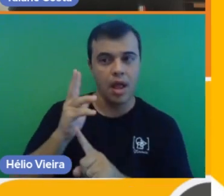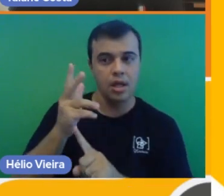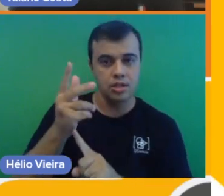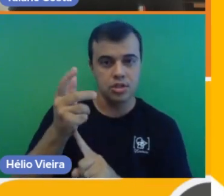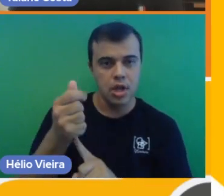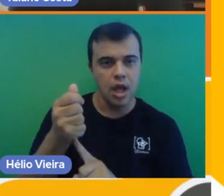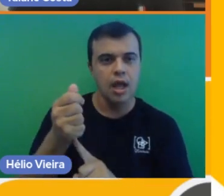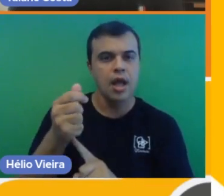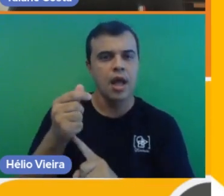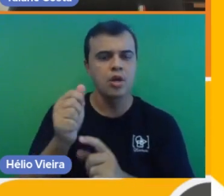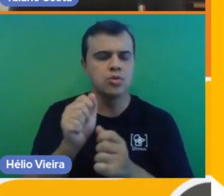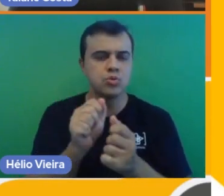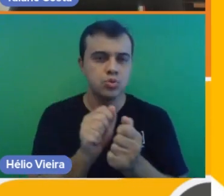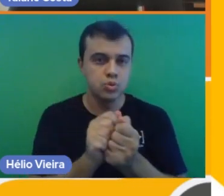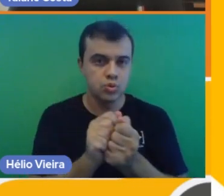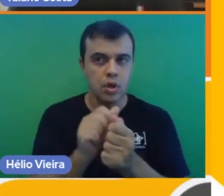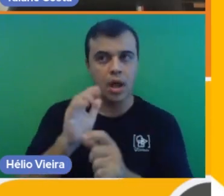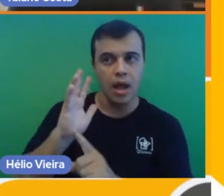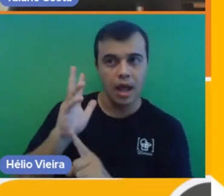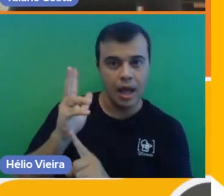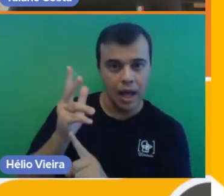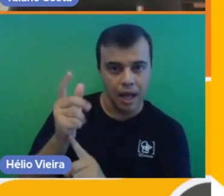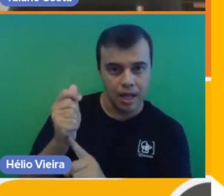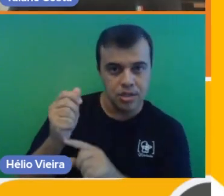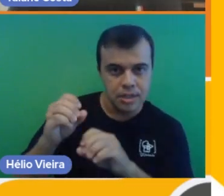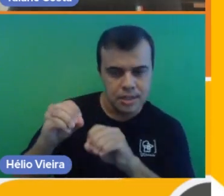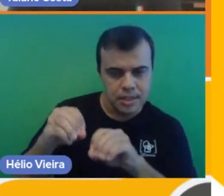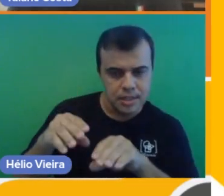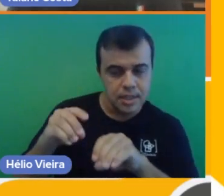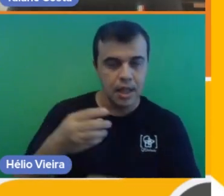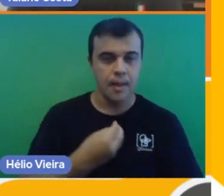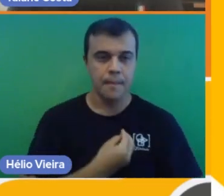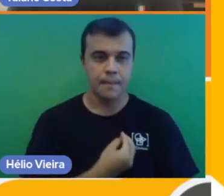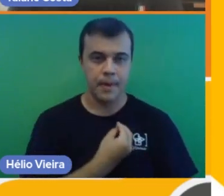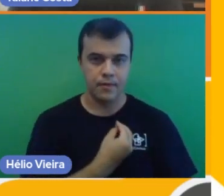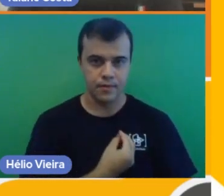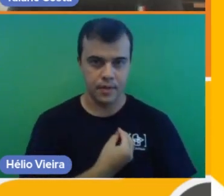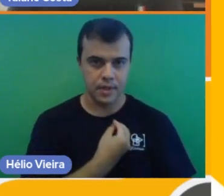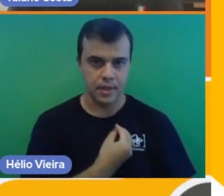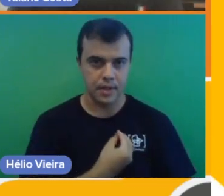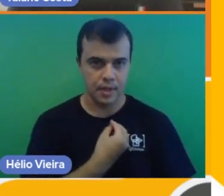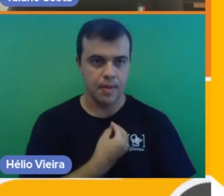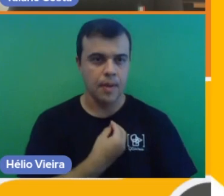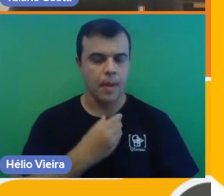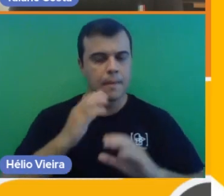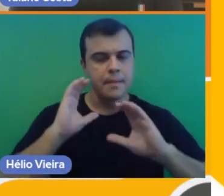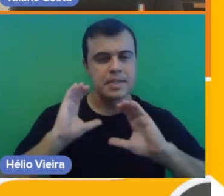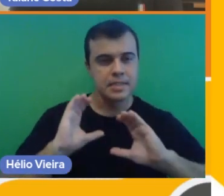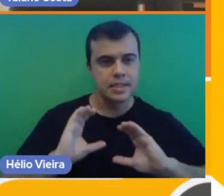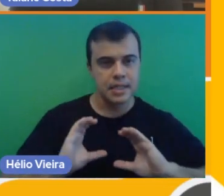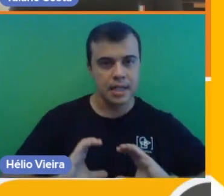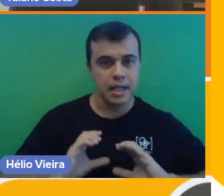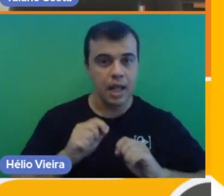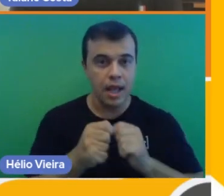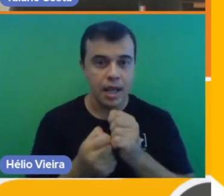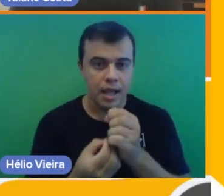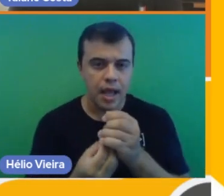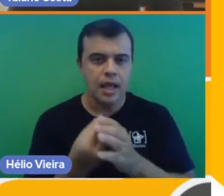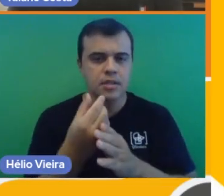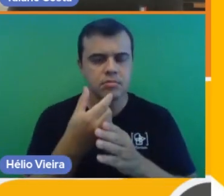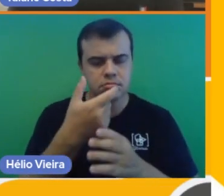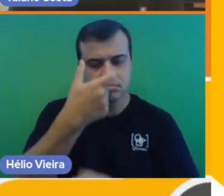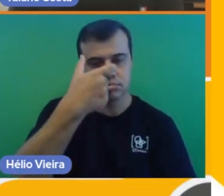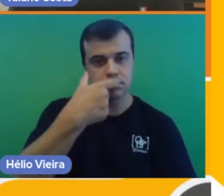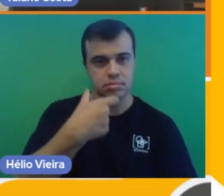a arte educa para a vida, para a cidadania, para a construção do ser humano.